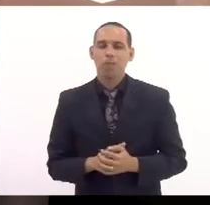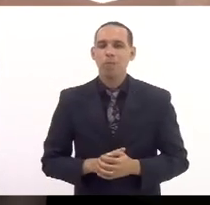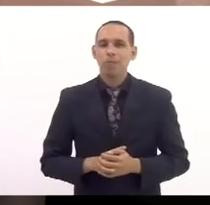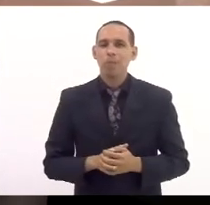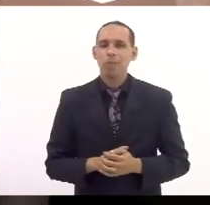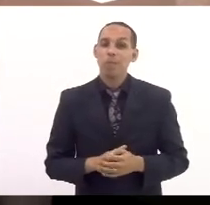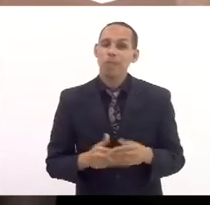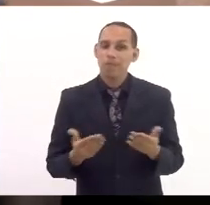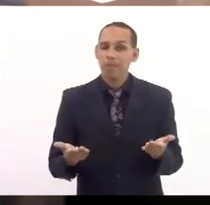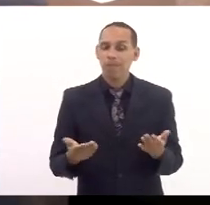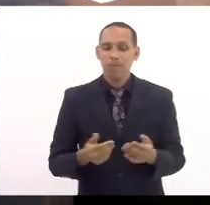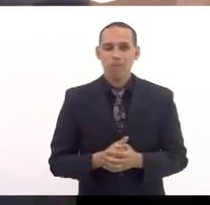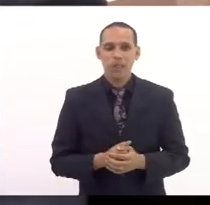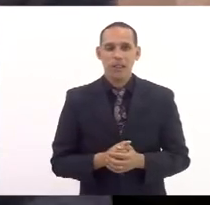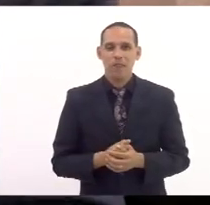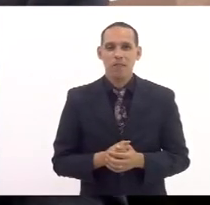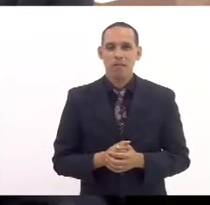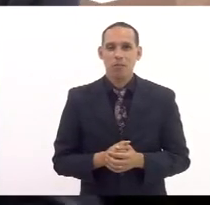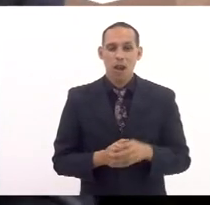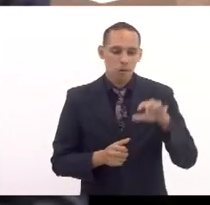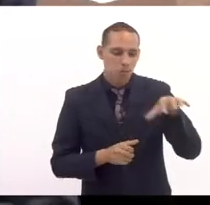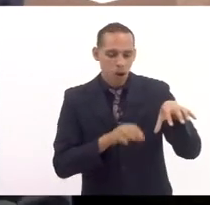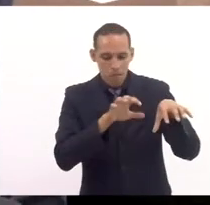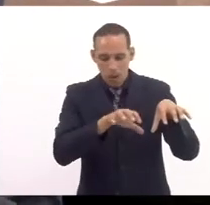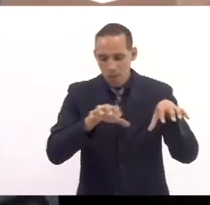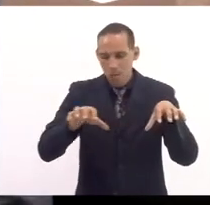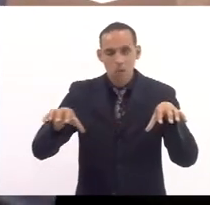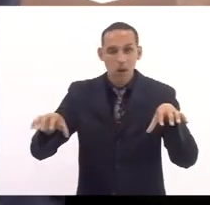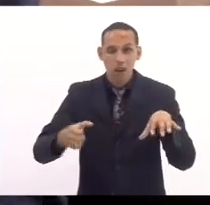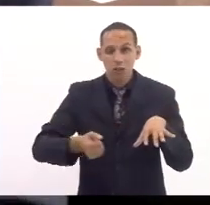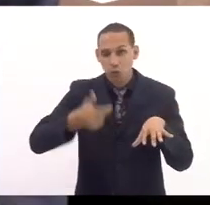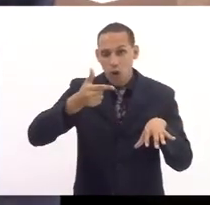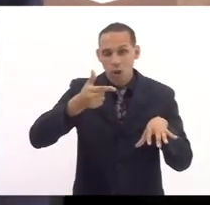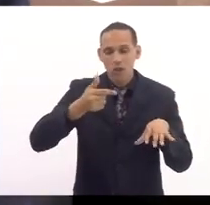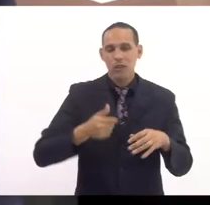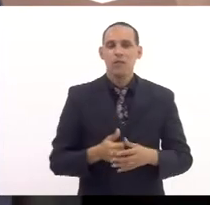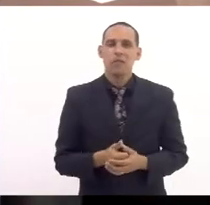Em relação às estações... as 12 estações, sim.